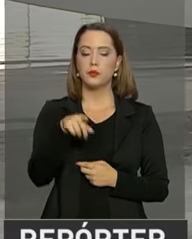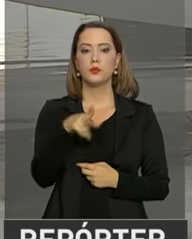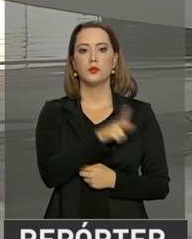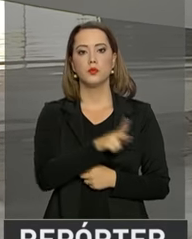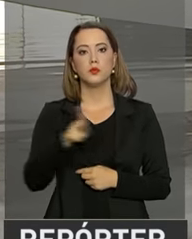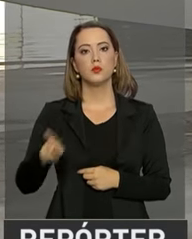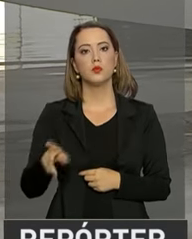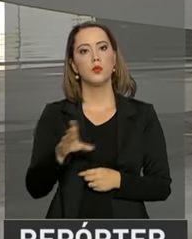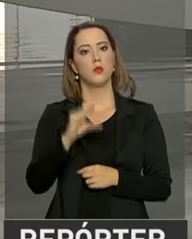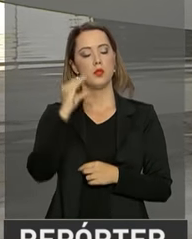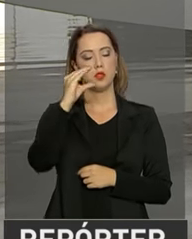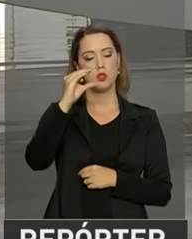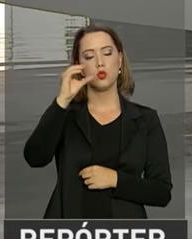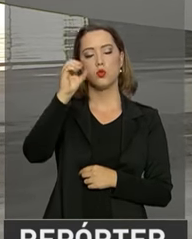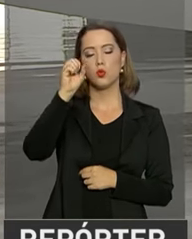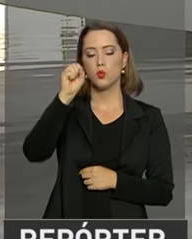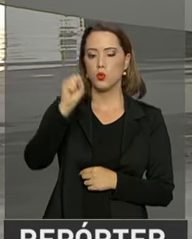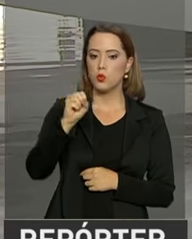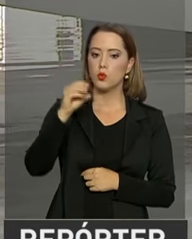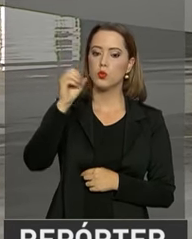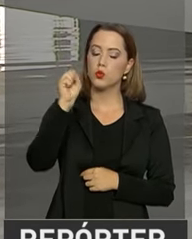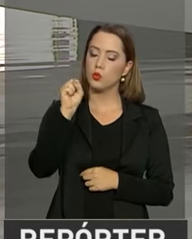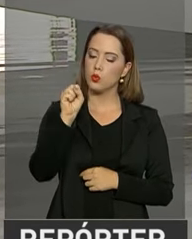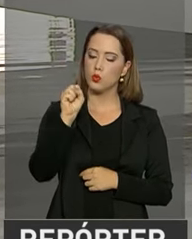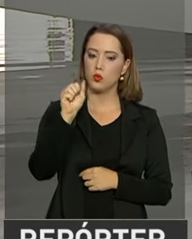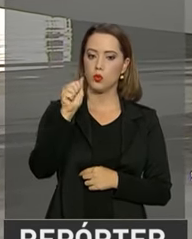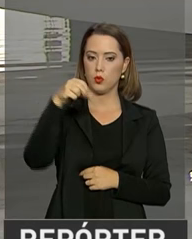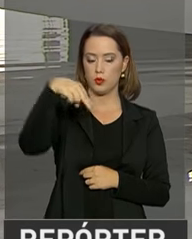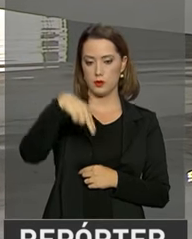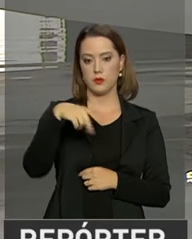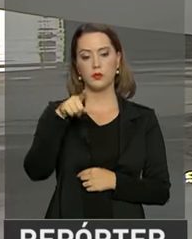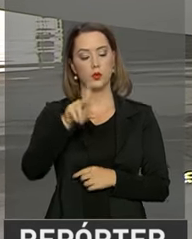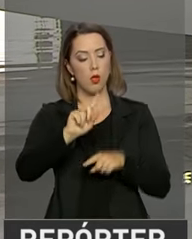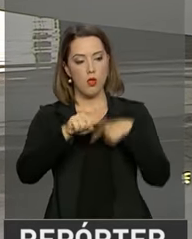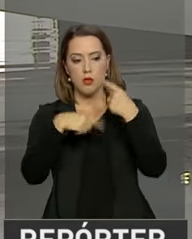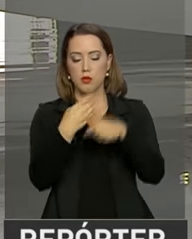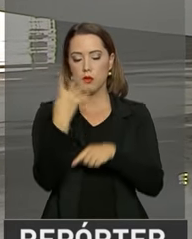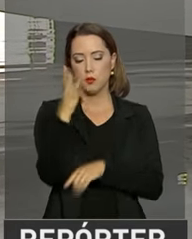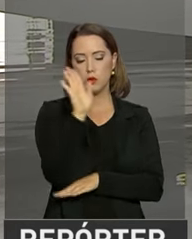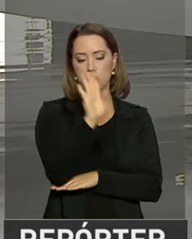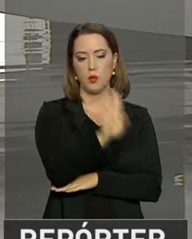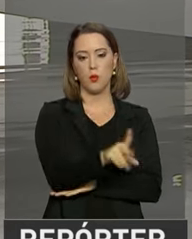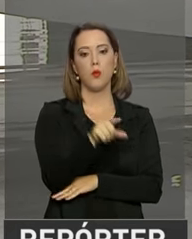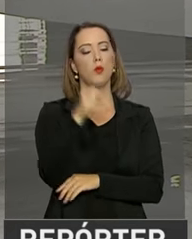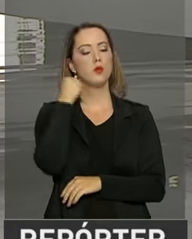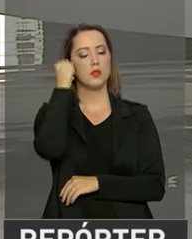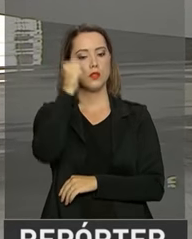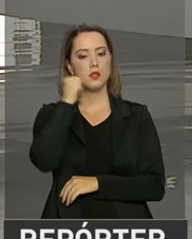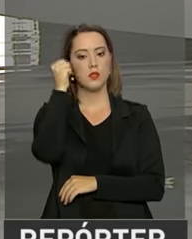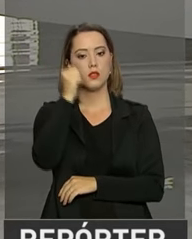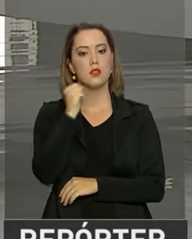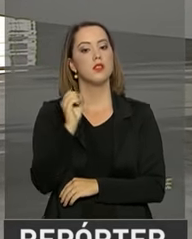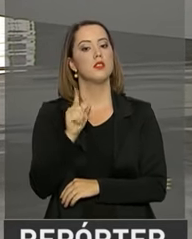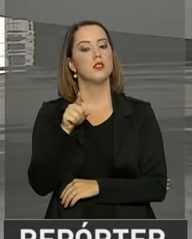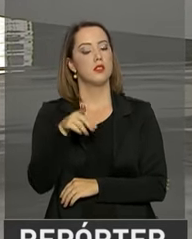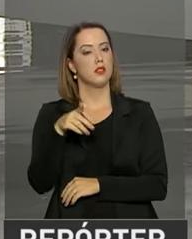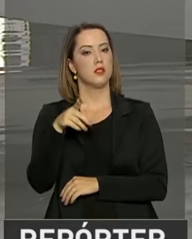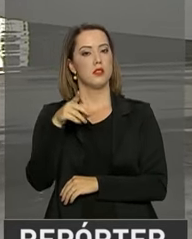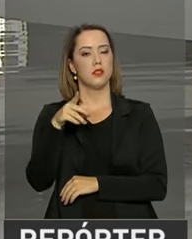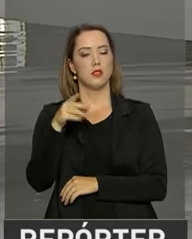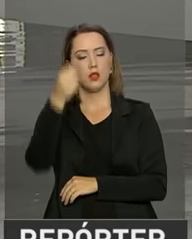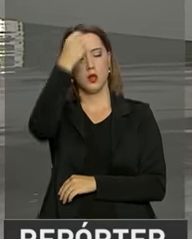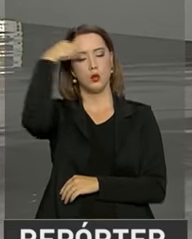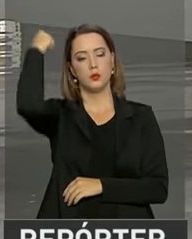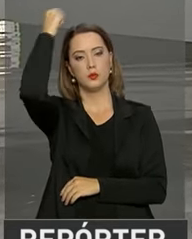Administração do Grupo COSAN. Em seguida, às 16h, Temer se reúne com o senador Magno Malta, do PR do Espírito